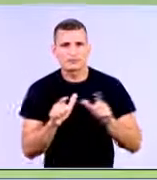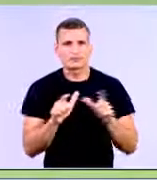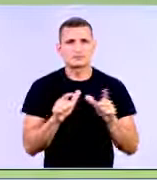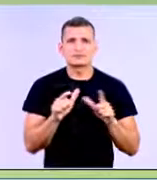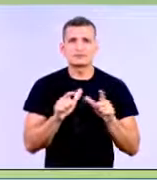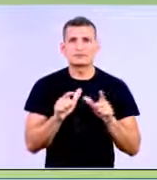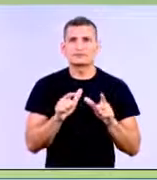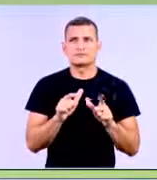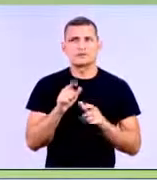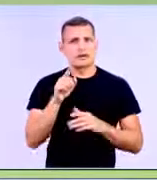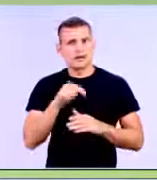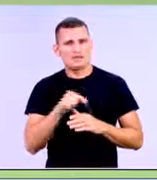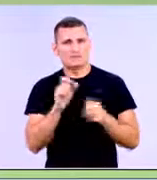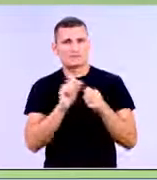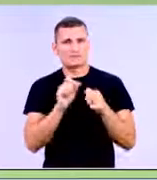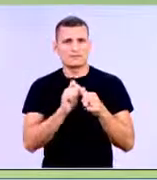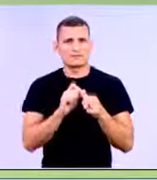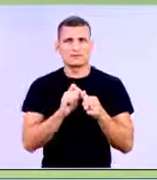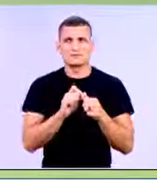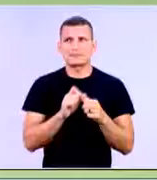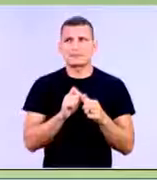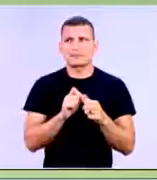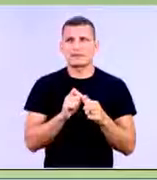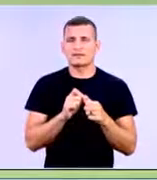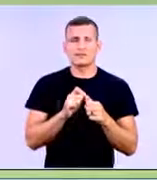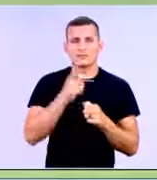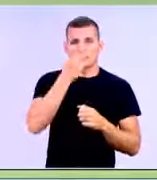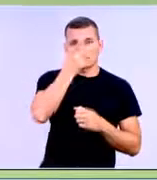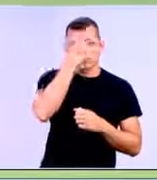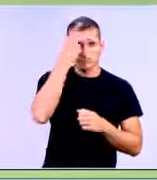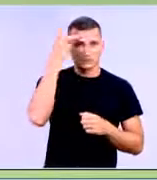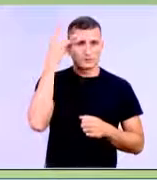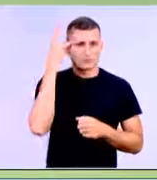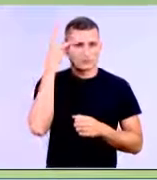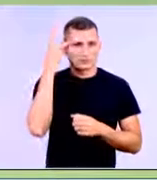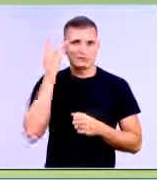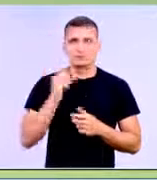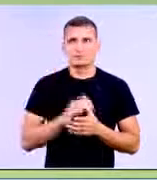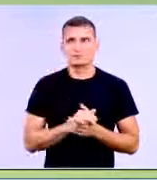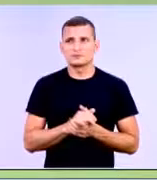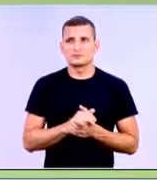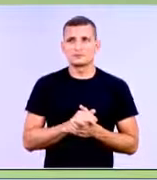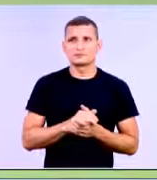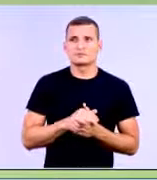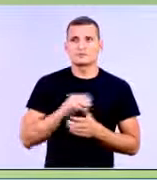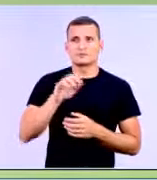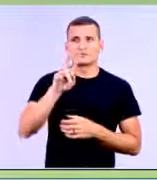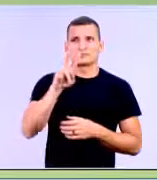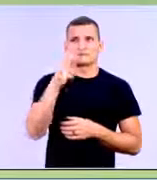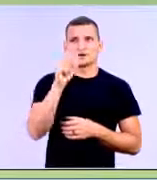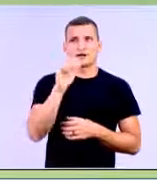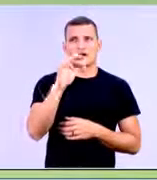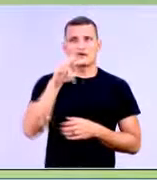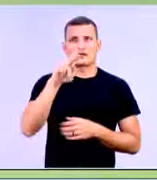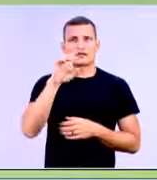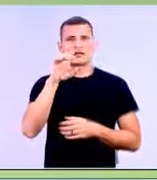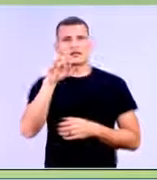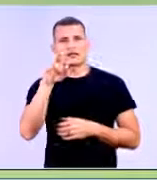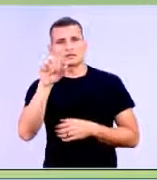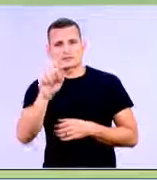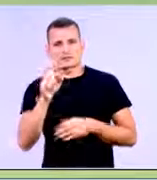E são ocasionadas por pessoas, como os hackers, os invasores,